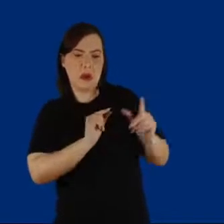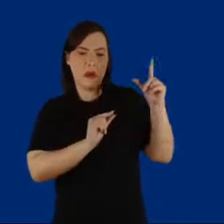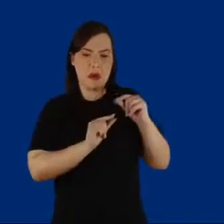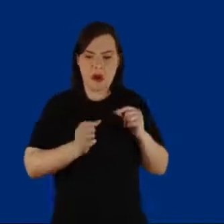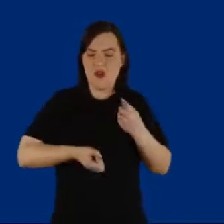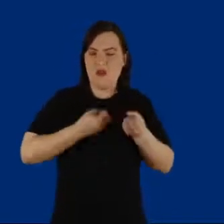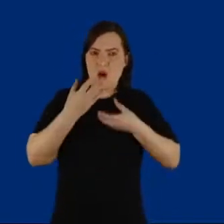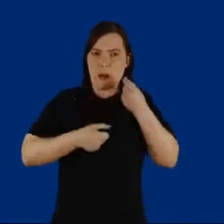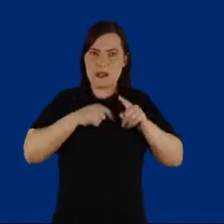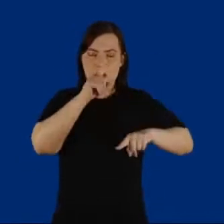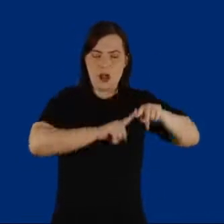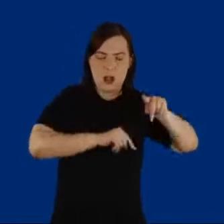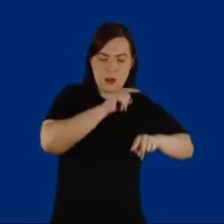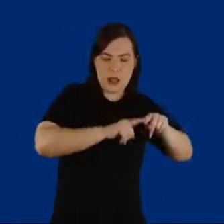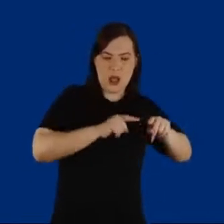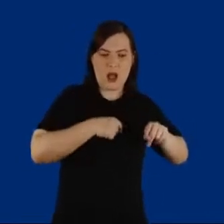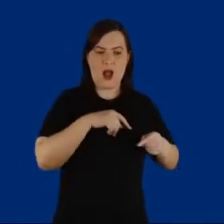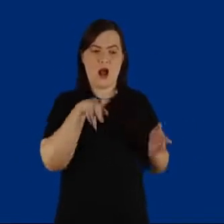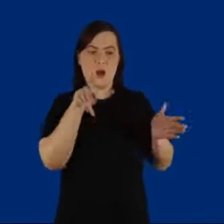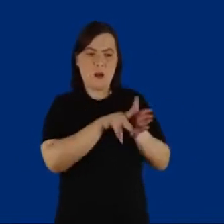precisávamos fazer os nossos próprios